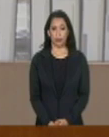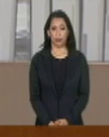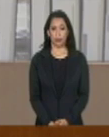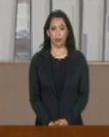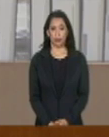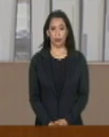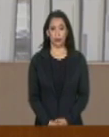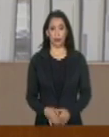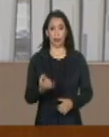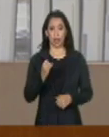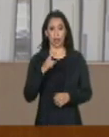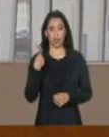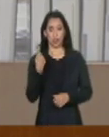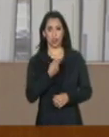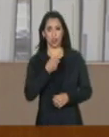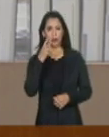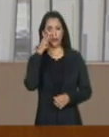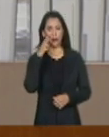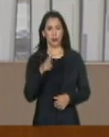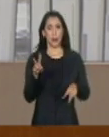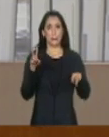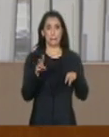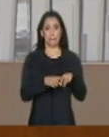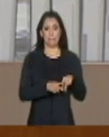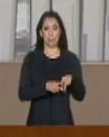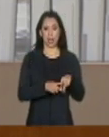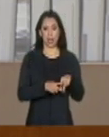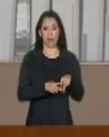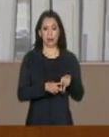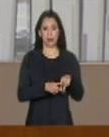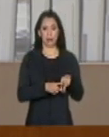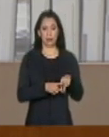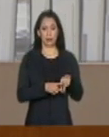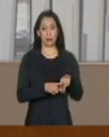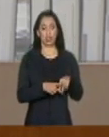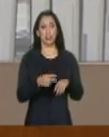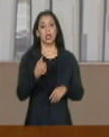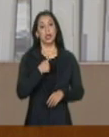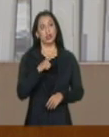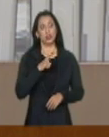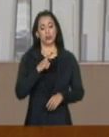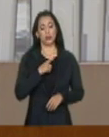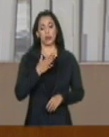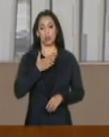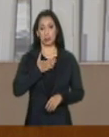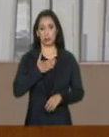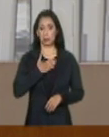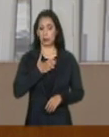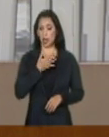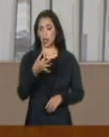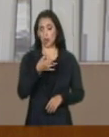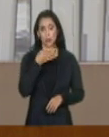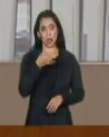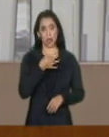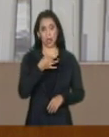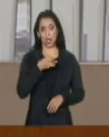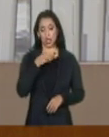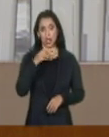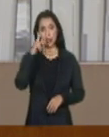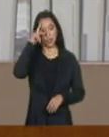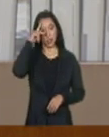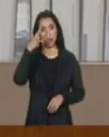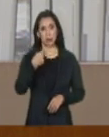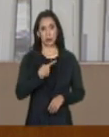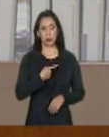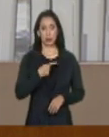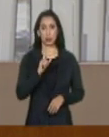Se nós fôssemos levar a ideia de prisão, e aí eu estou falando por mim, evidentemente, não pelos colegas que